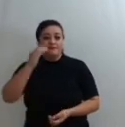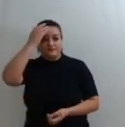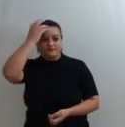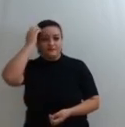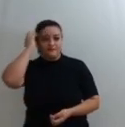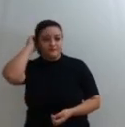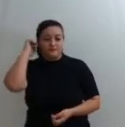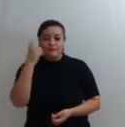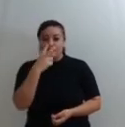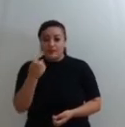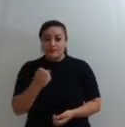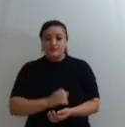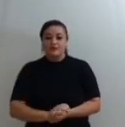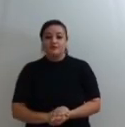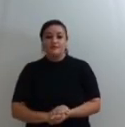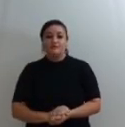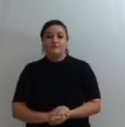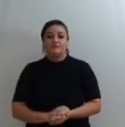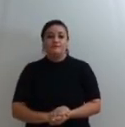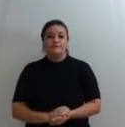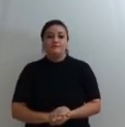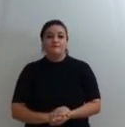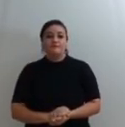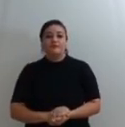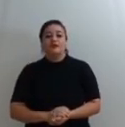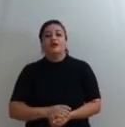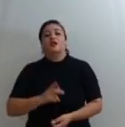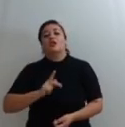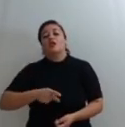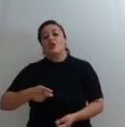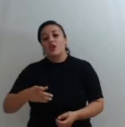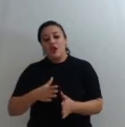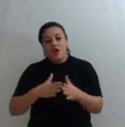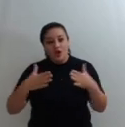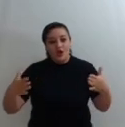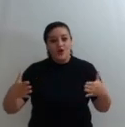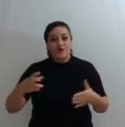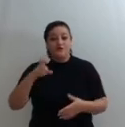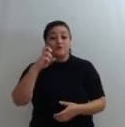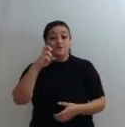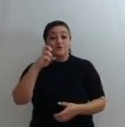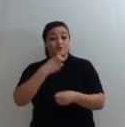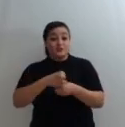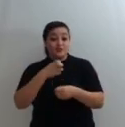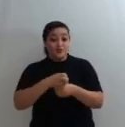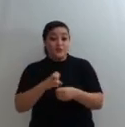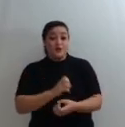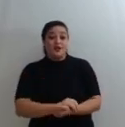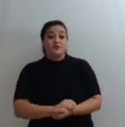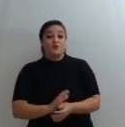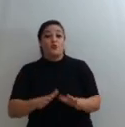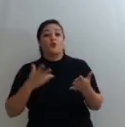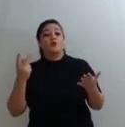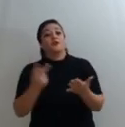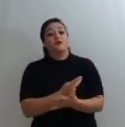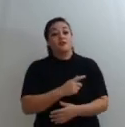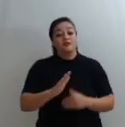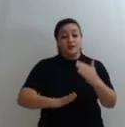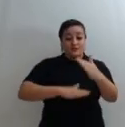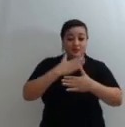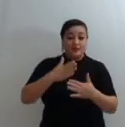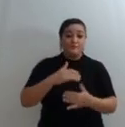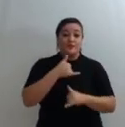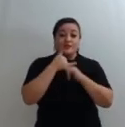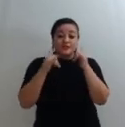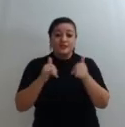excelência, que esse decurso desses longos 5 anos entre o fato e o recebimento da denúncia não foi